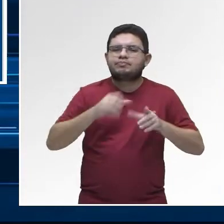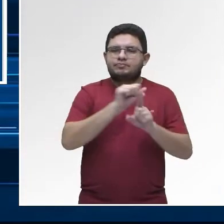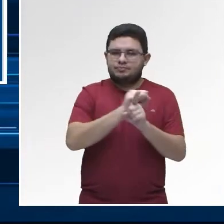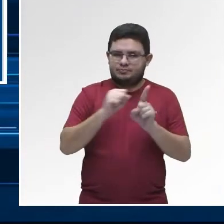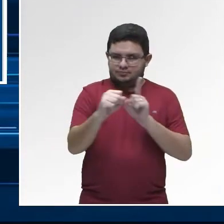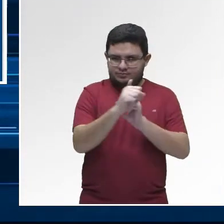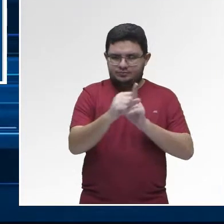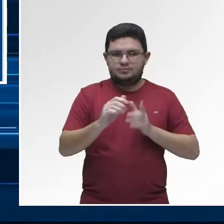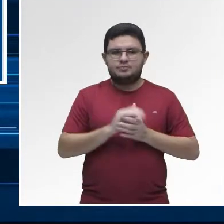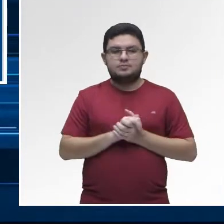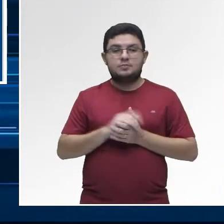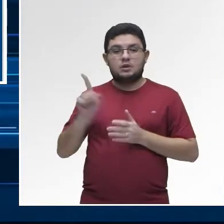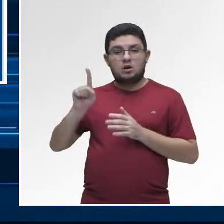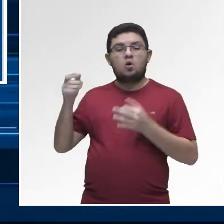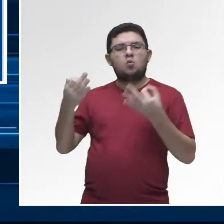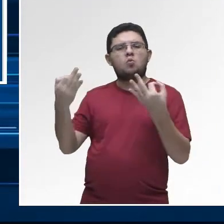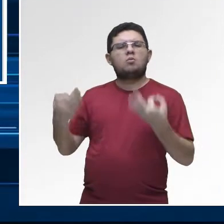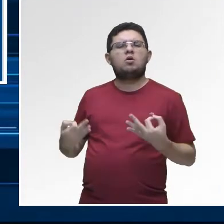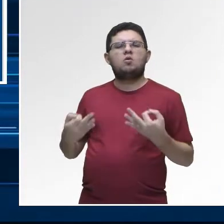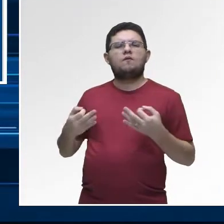nobreza morava em castelos